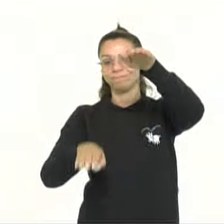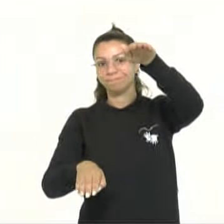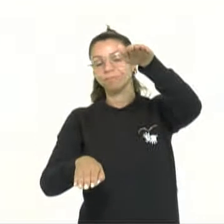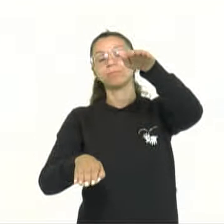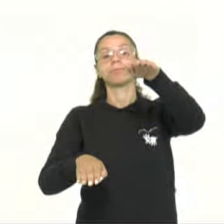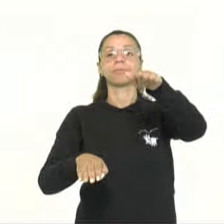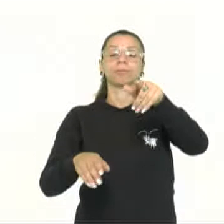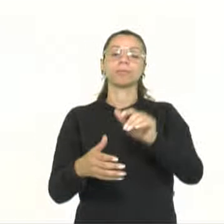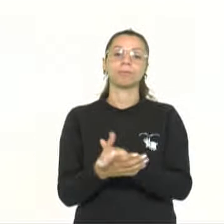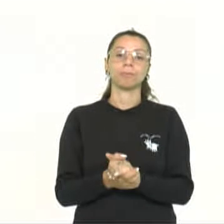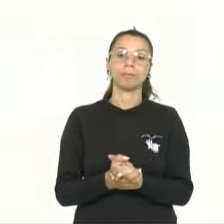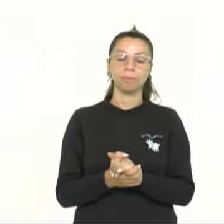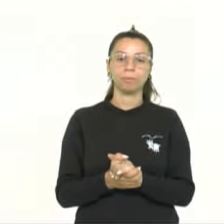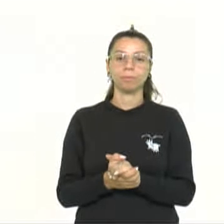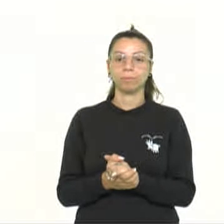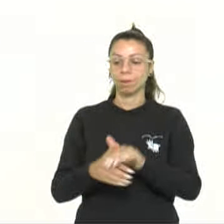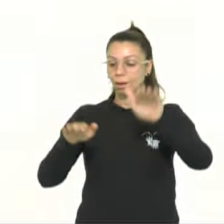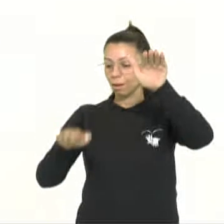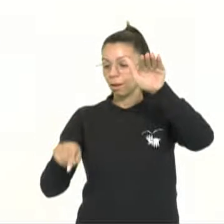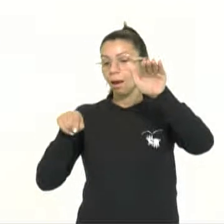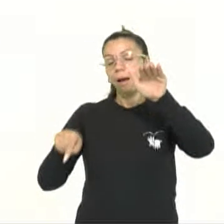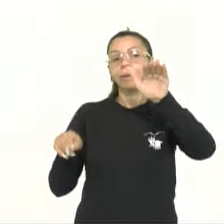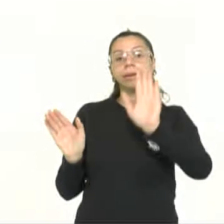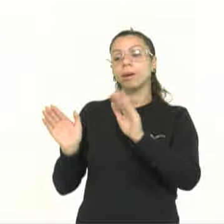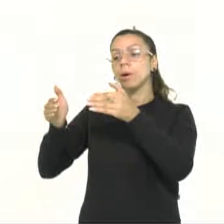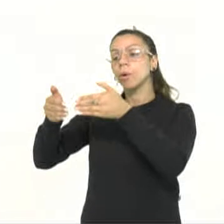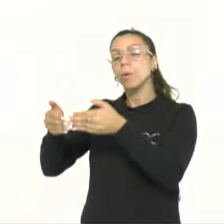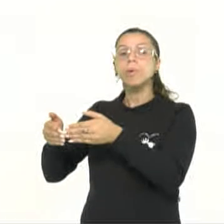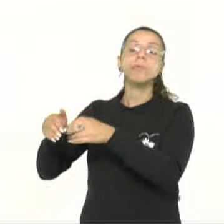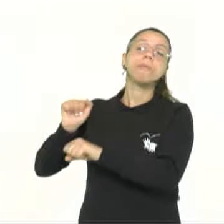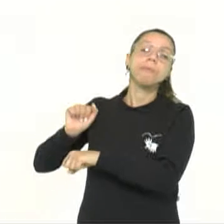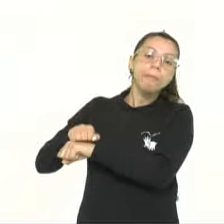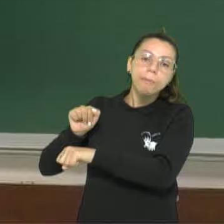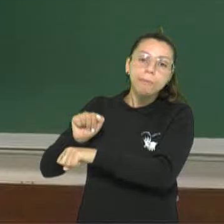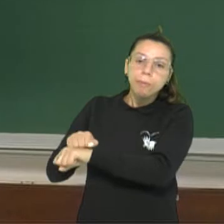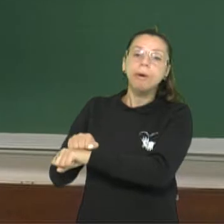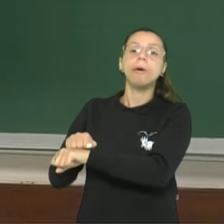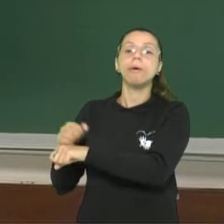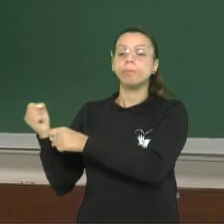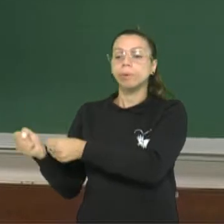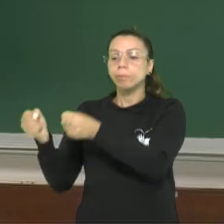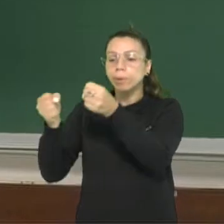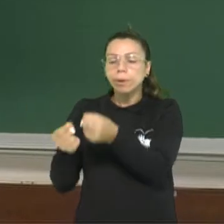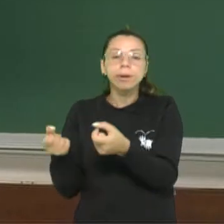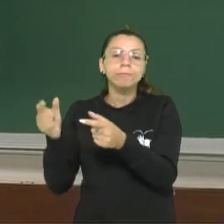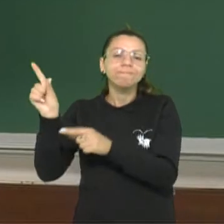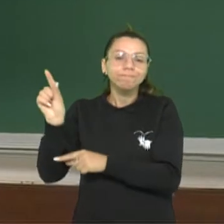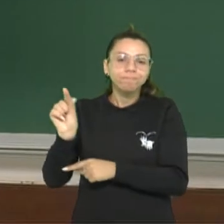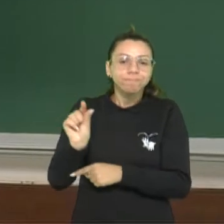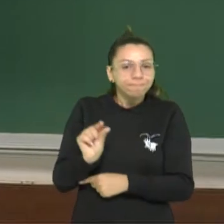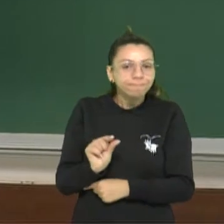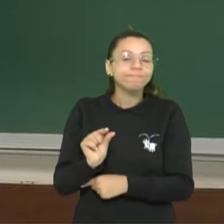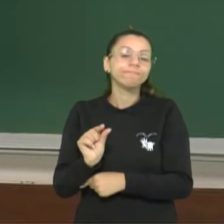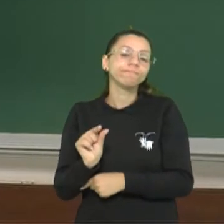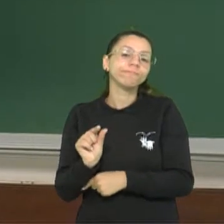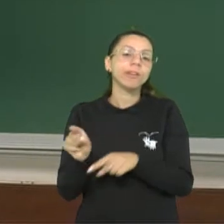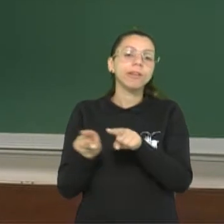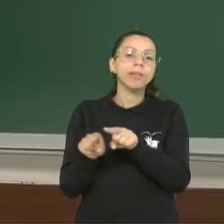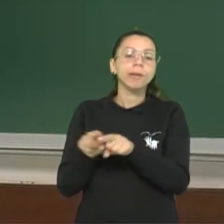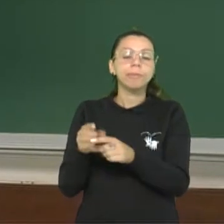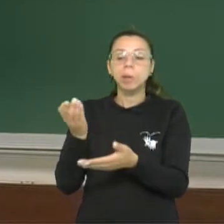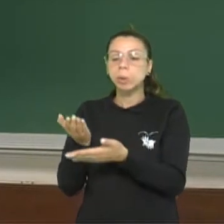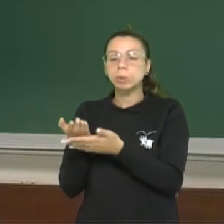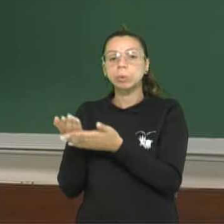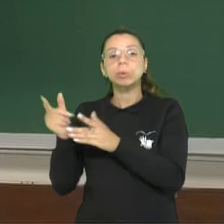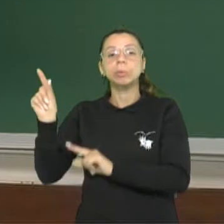ter menos poder de compra, menos poder aquisitivo ou menos escolarização. Vamos fazer